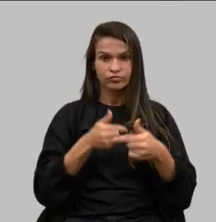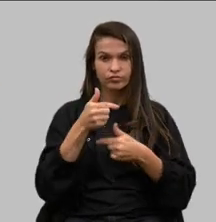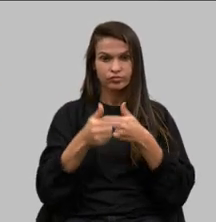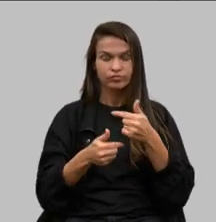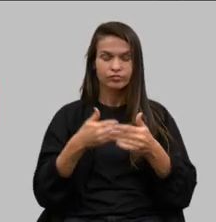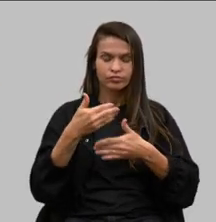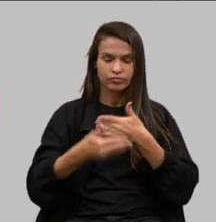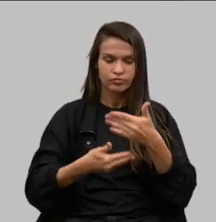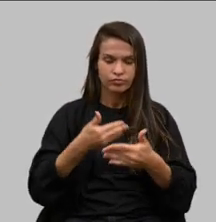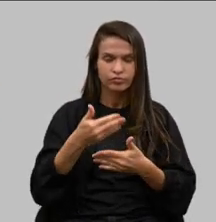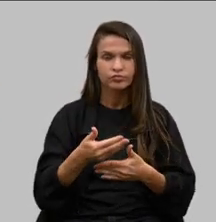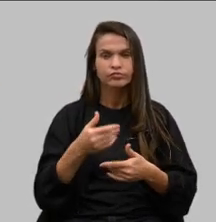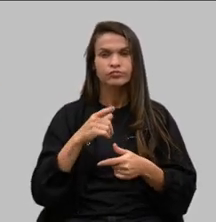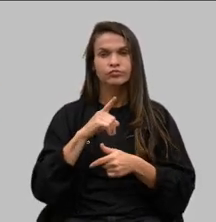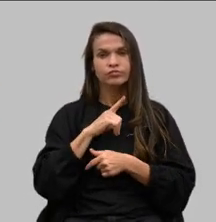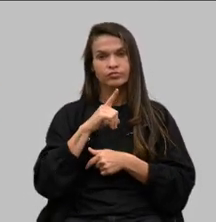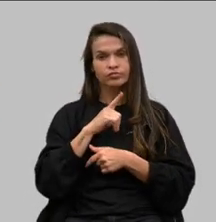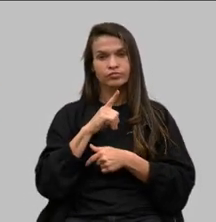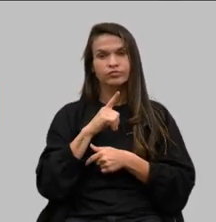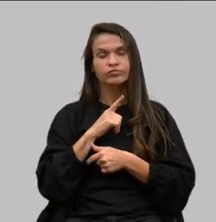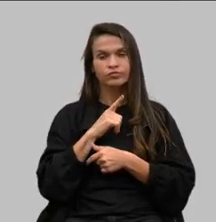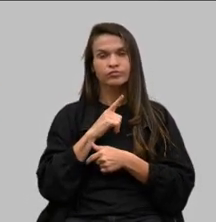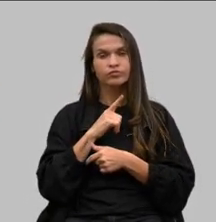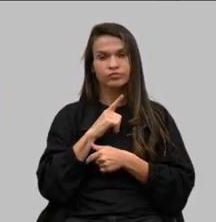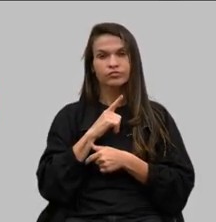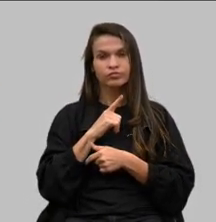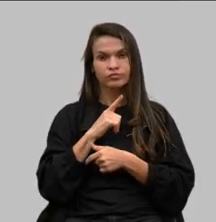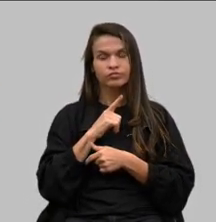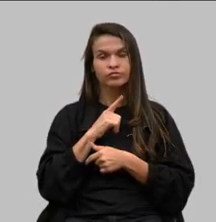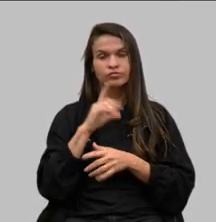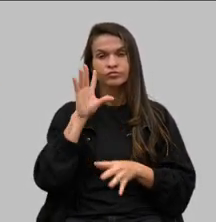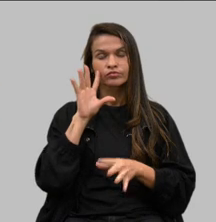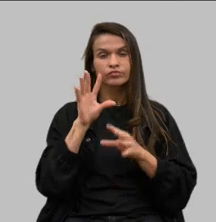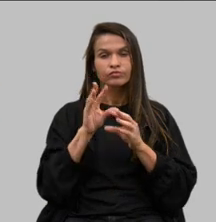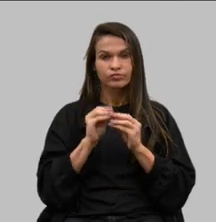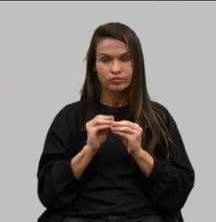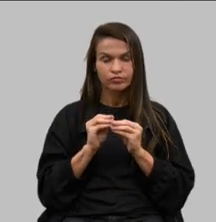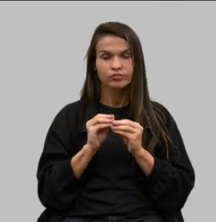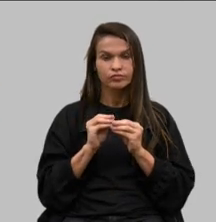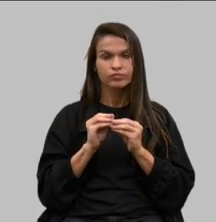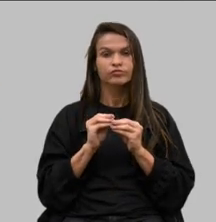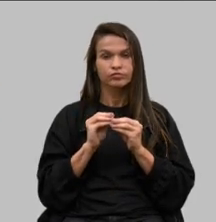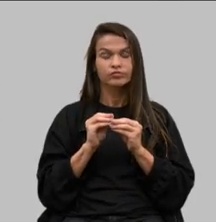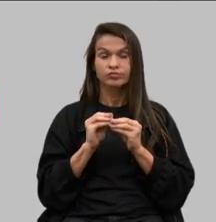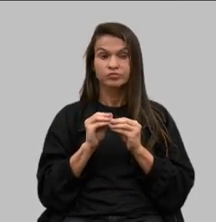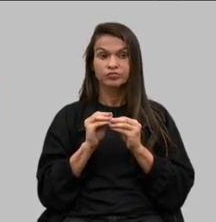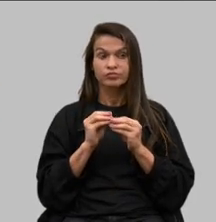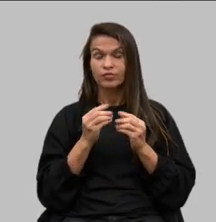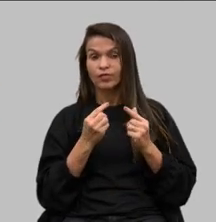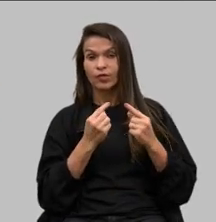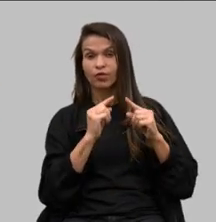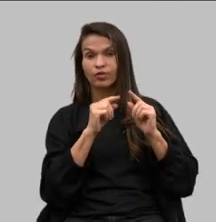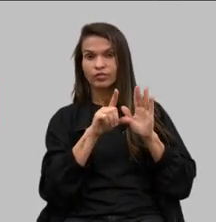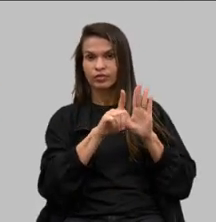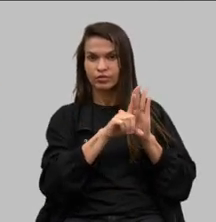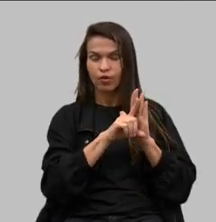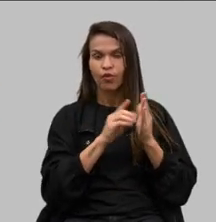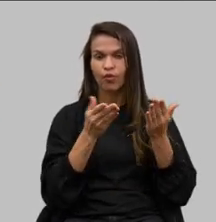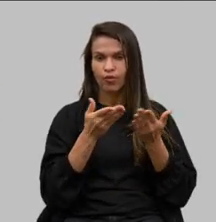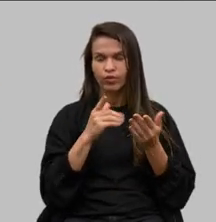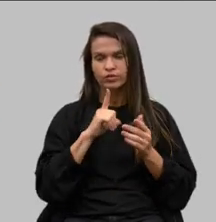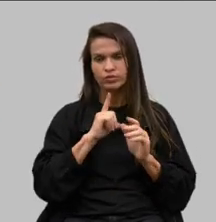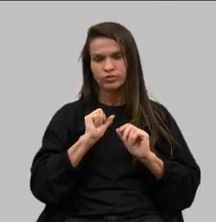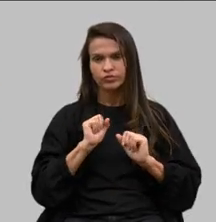longo do tempo acumulou-se um passivo de conclusão desses autos de infração e hoje a gente tem um grande